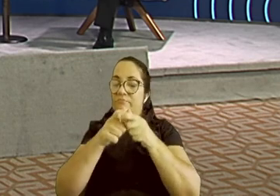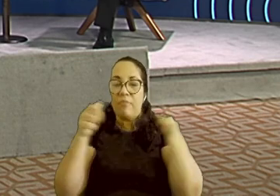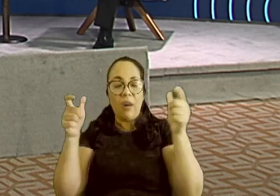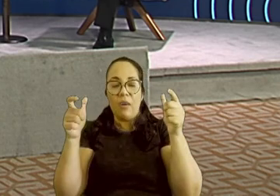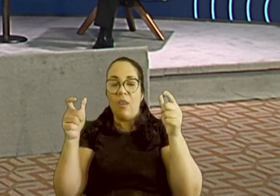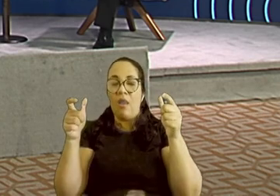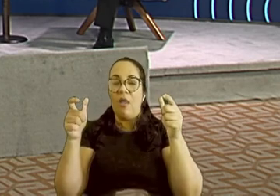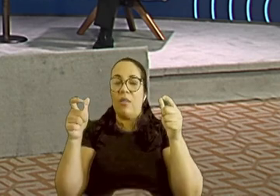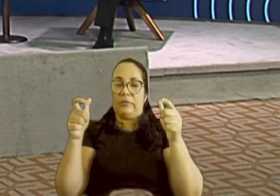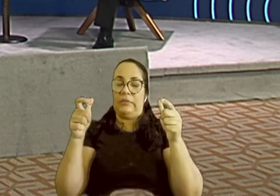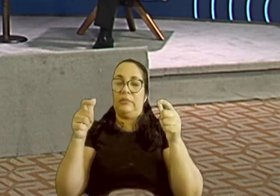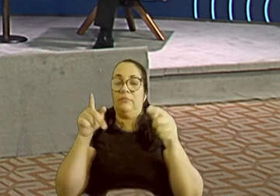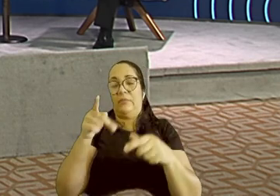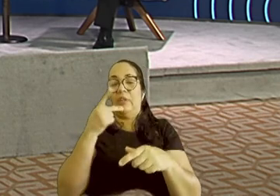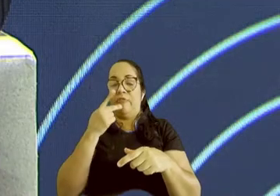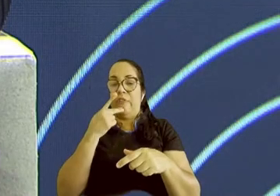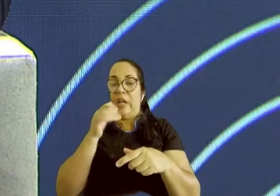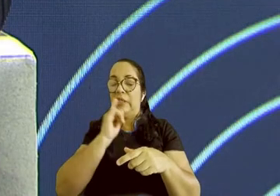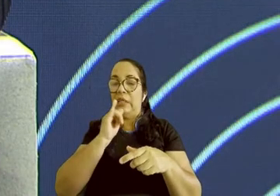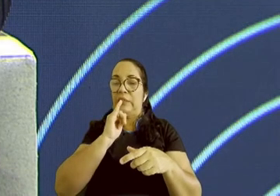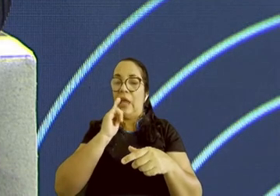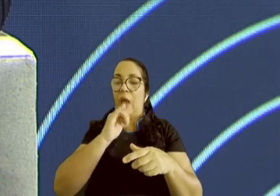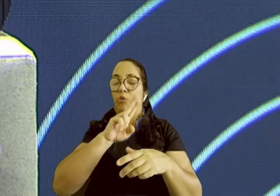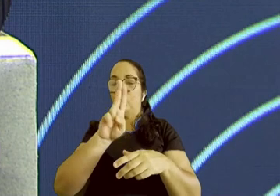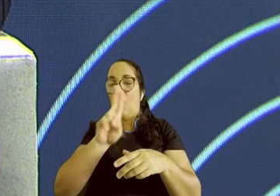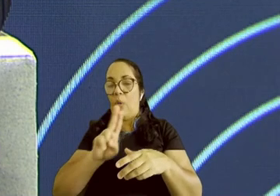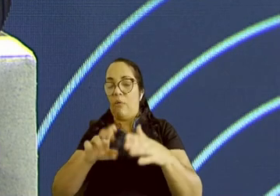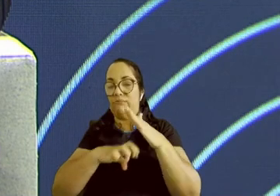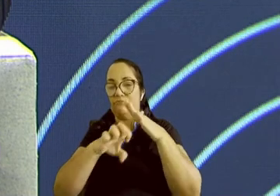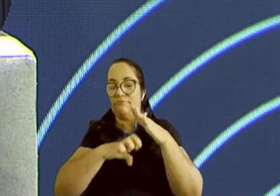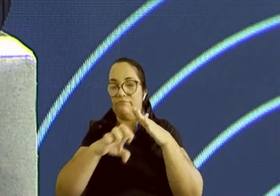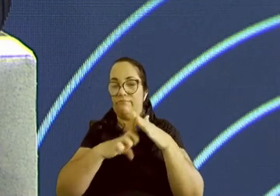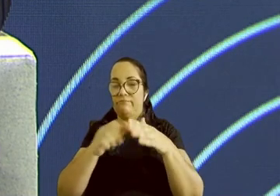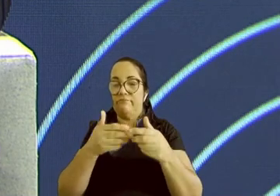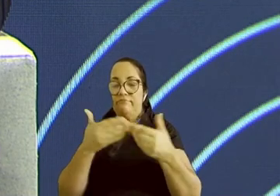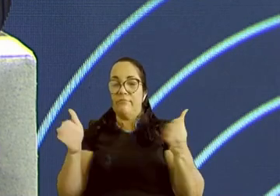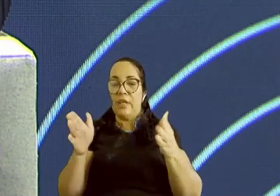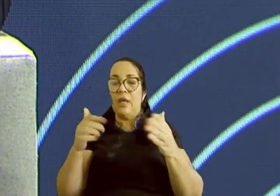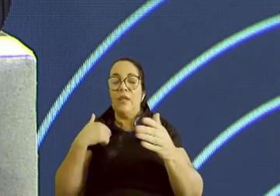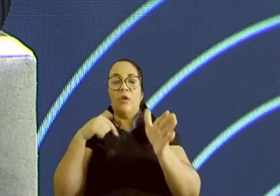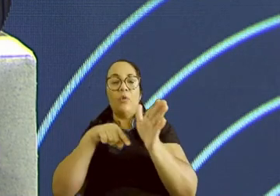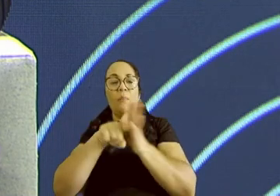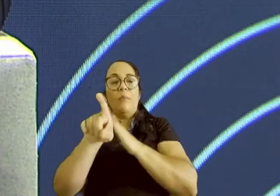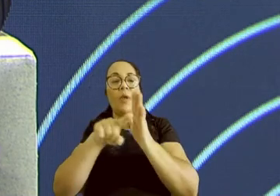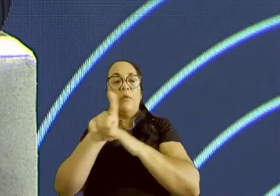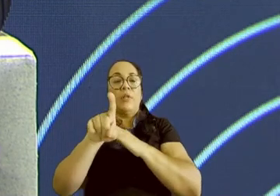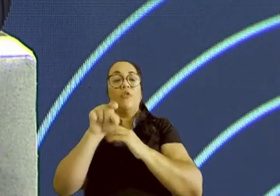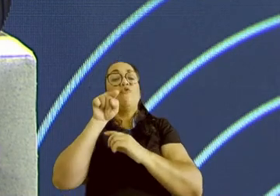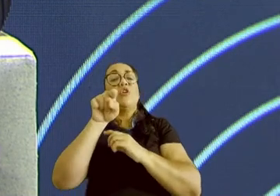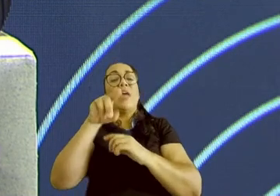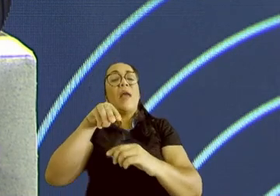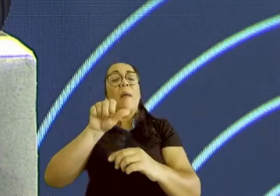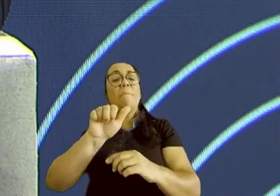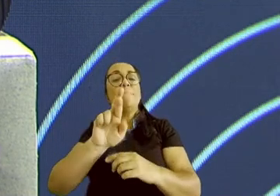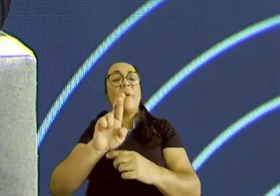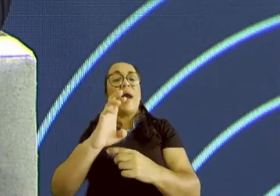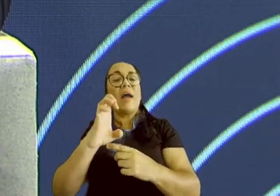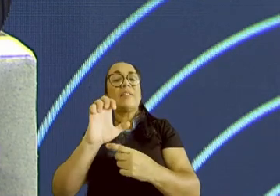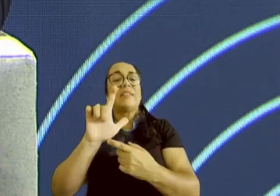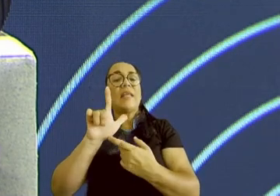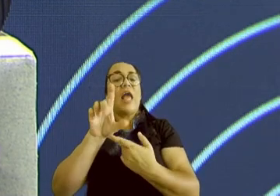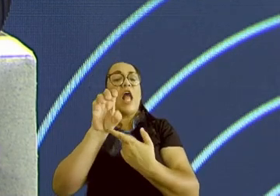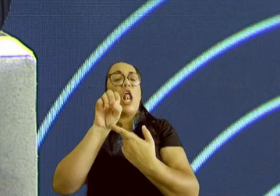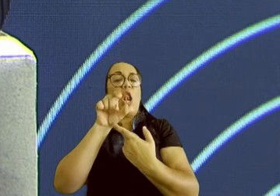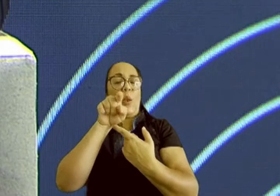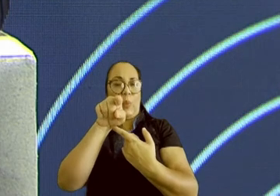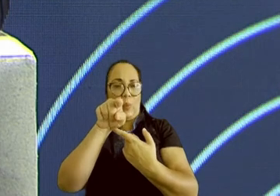vai ainda tá muito grande e como é que você está em sentido isso principalmente o Marcelo né que tá olhando para aquisições está crescendo de forma